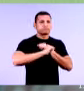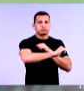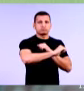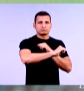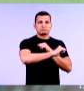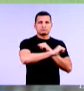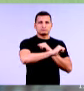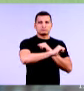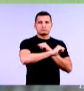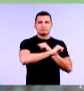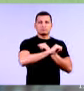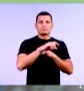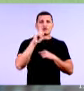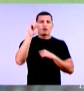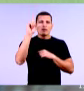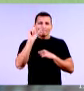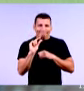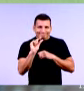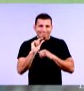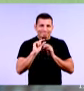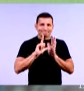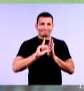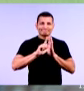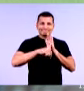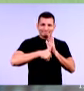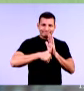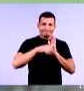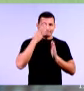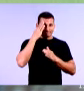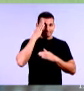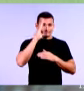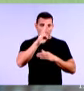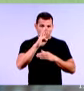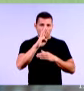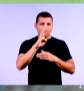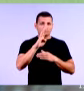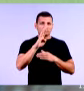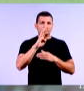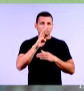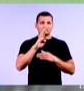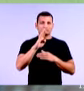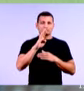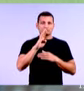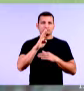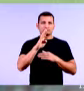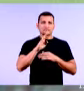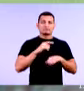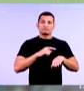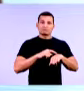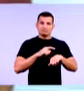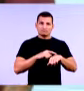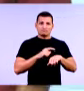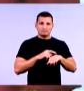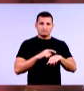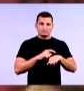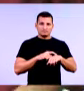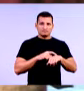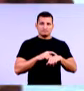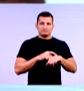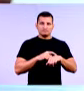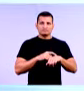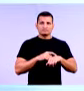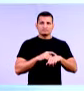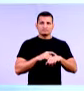o atraso, principalmente em transmissões em tempo real. Muito bem. Então,